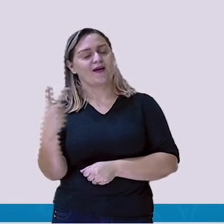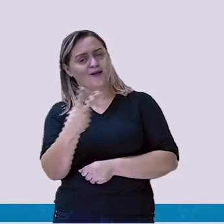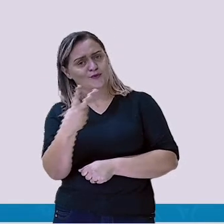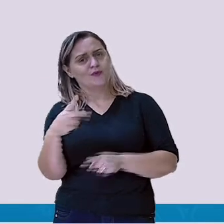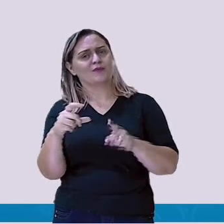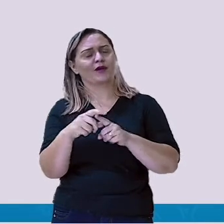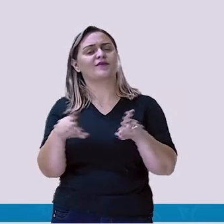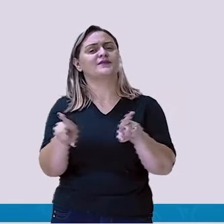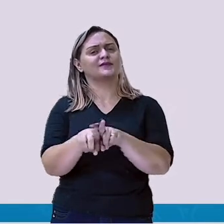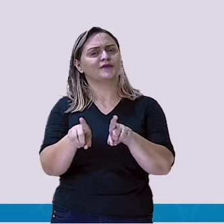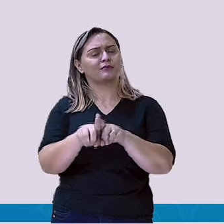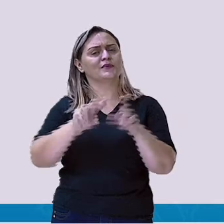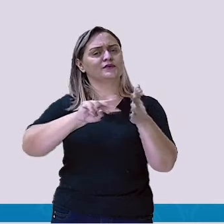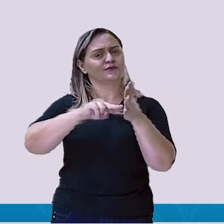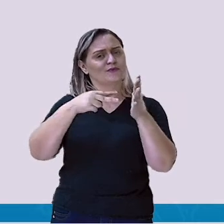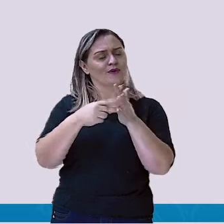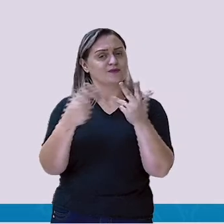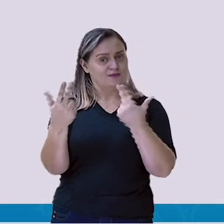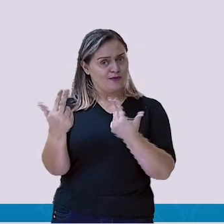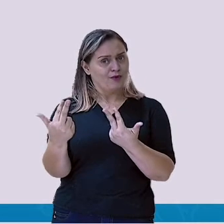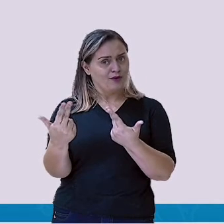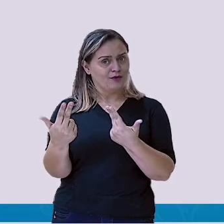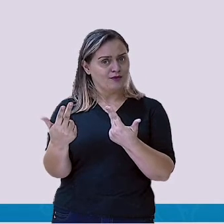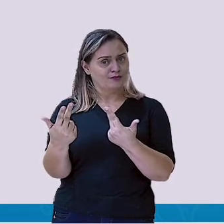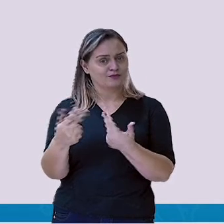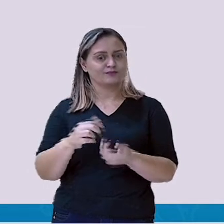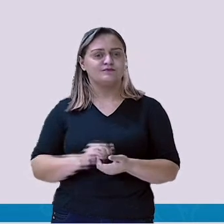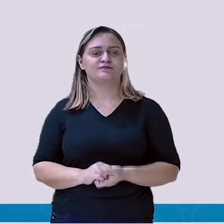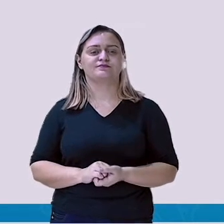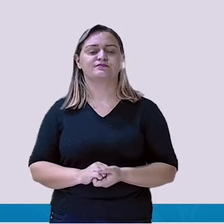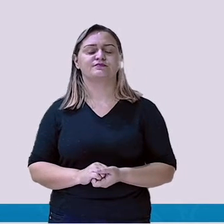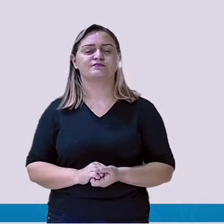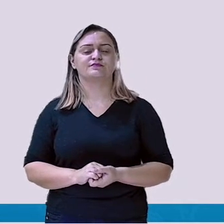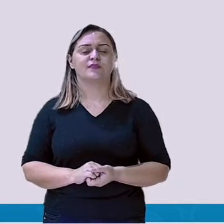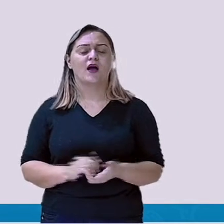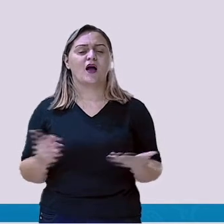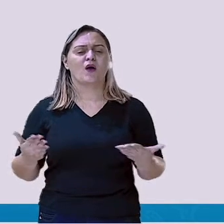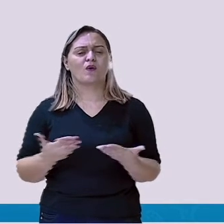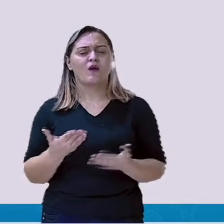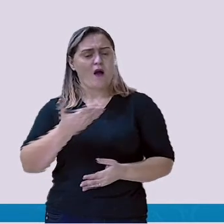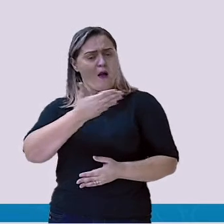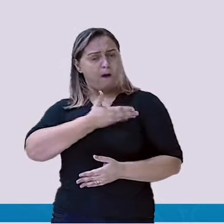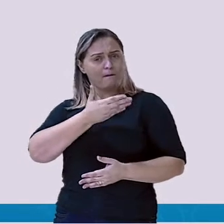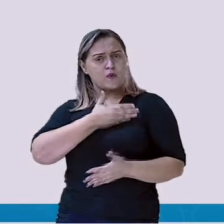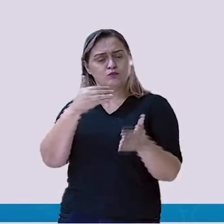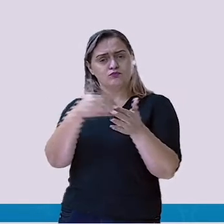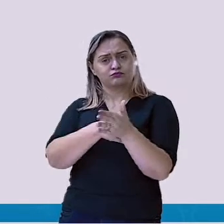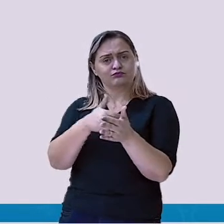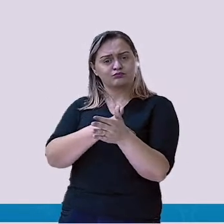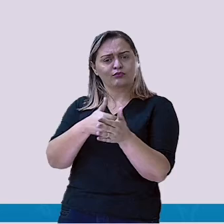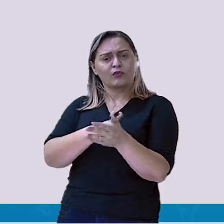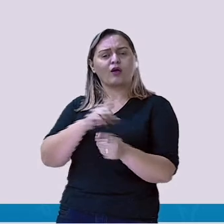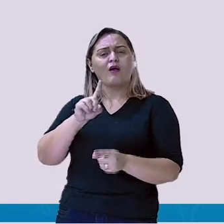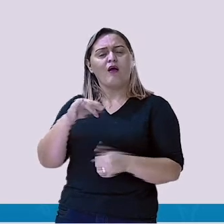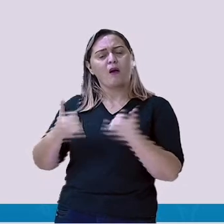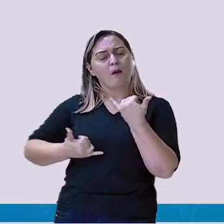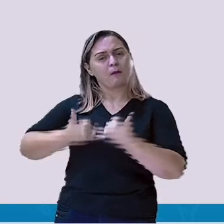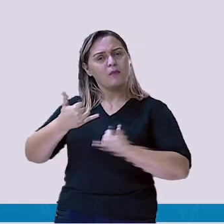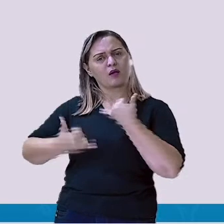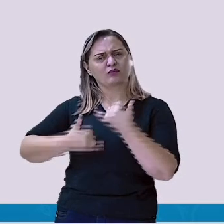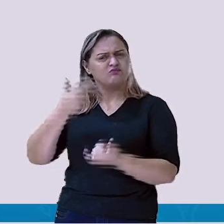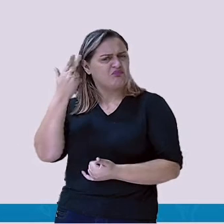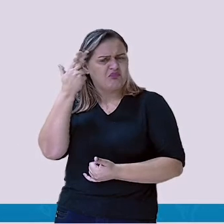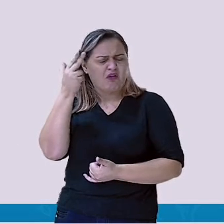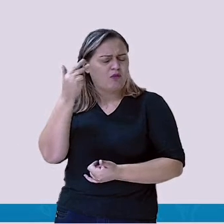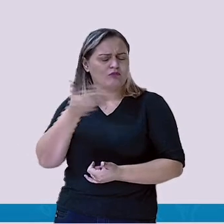mesmo significado, não é mesmo? E por último, amigo oculto é uma brincadeira comum